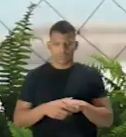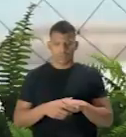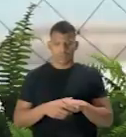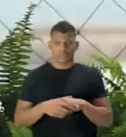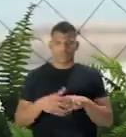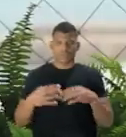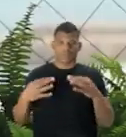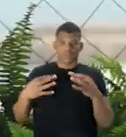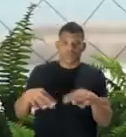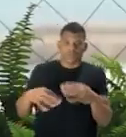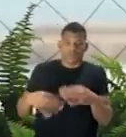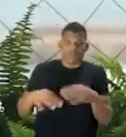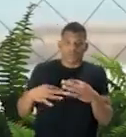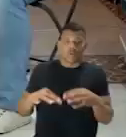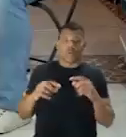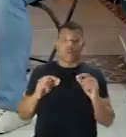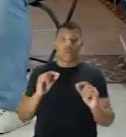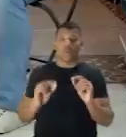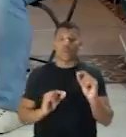coração.